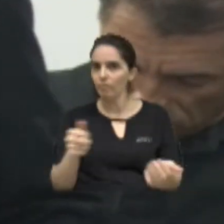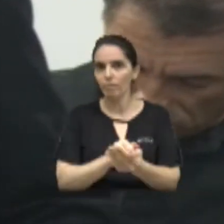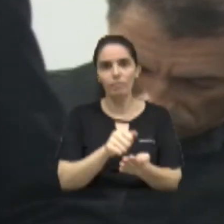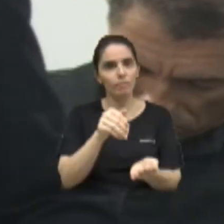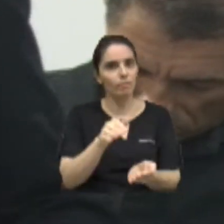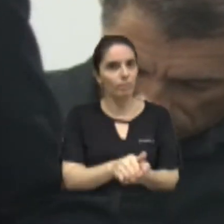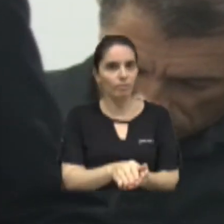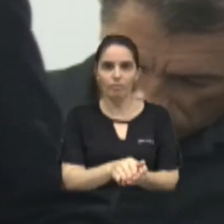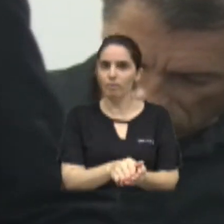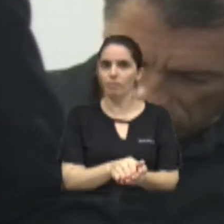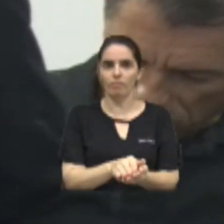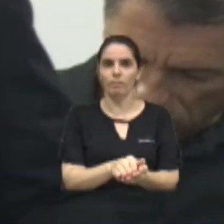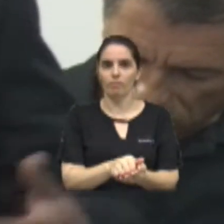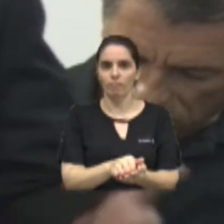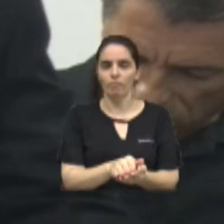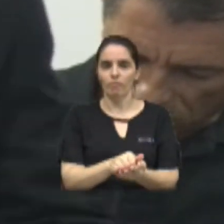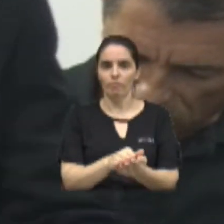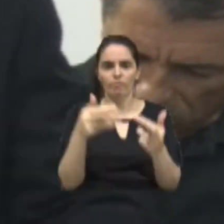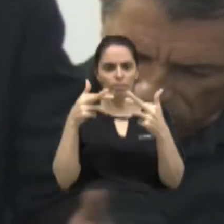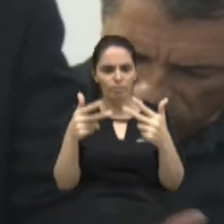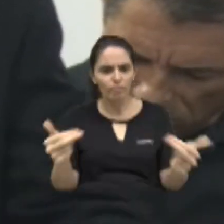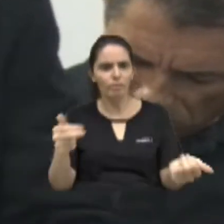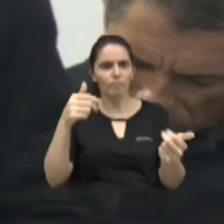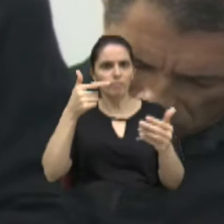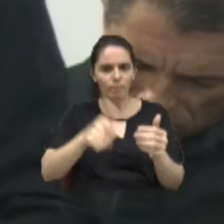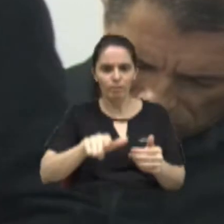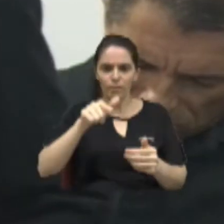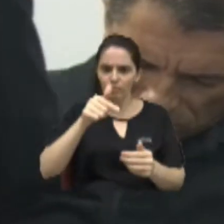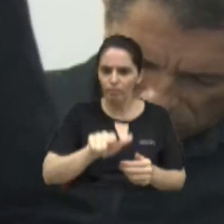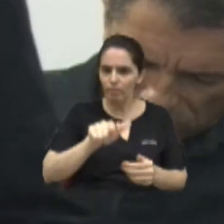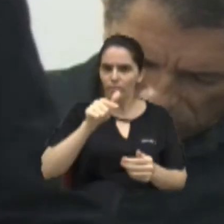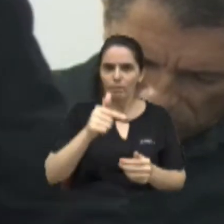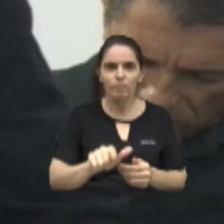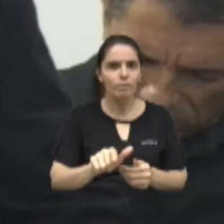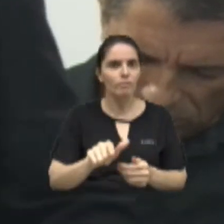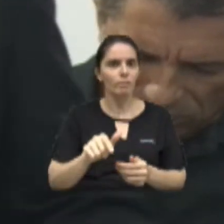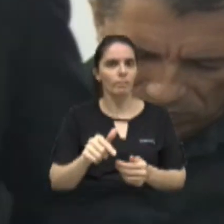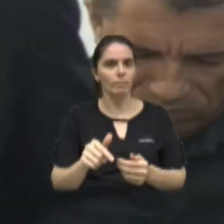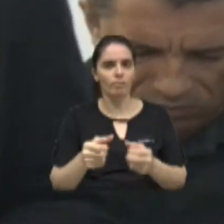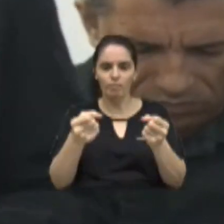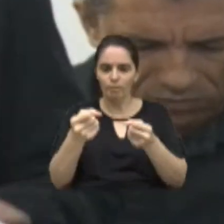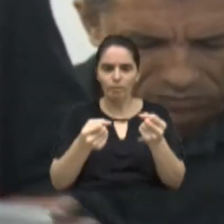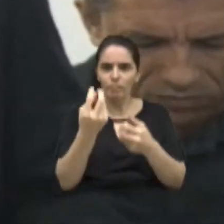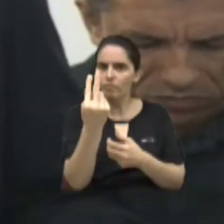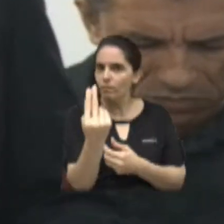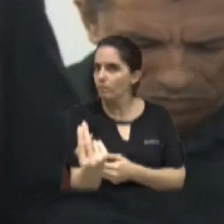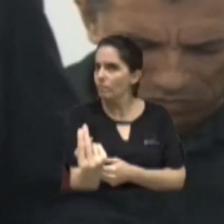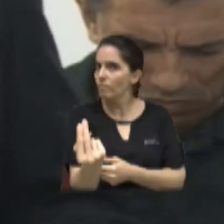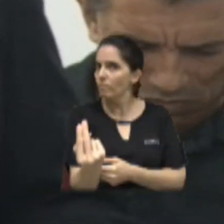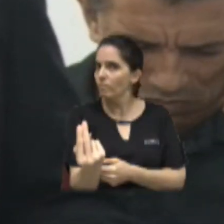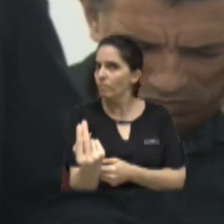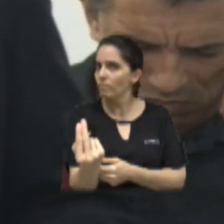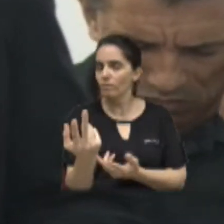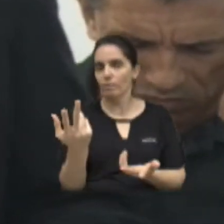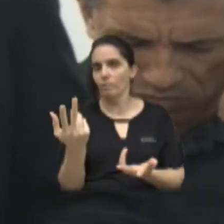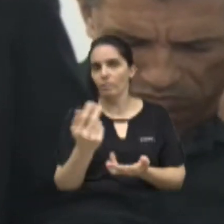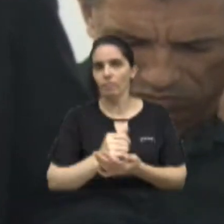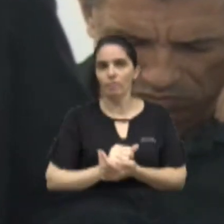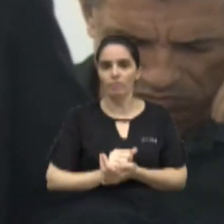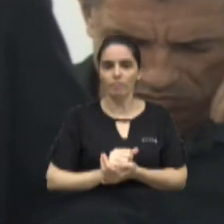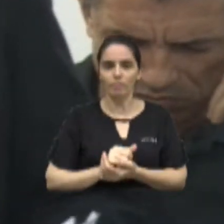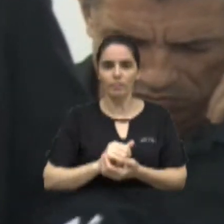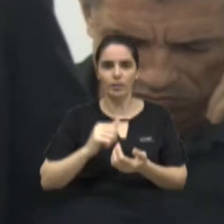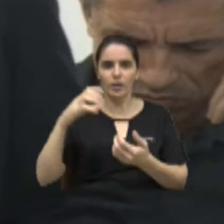que foi efetuada várias vezes com o mesmo veículo. E aí, Mir, essa questão da troca